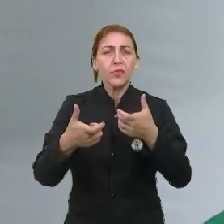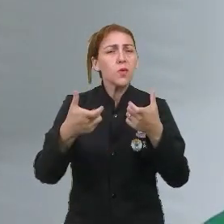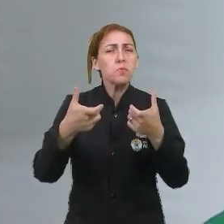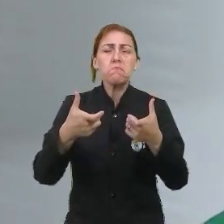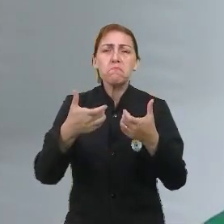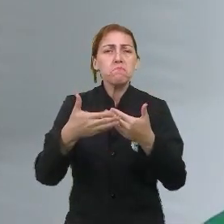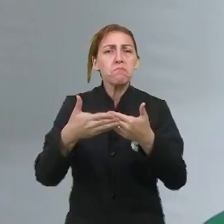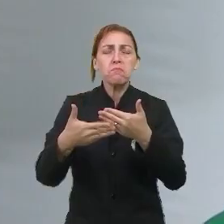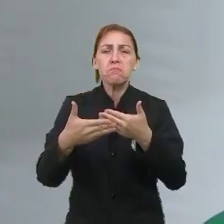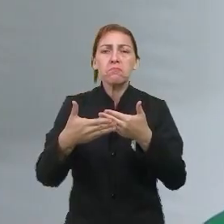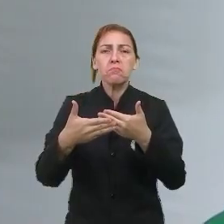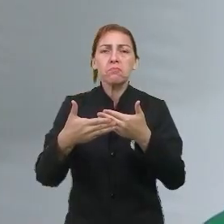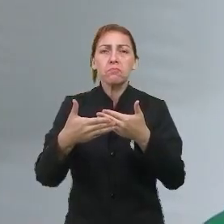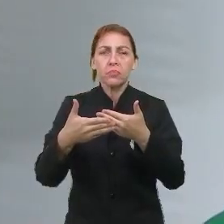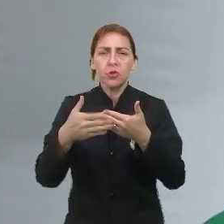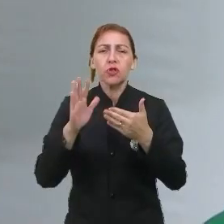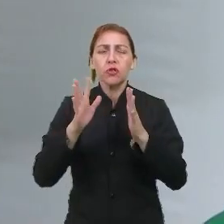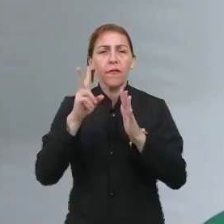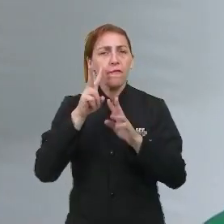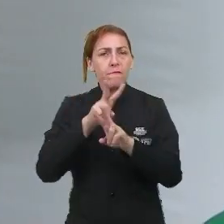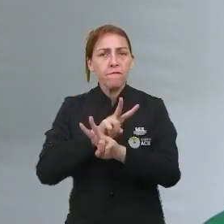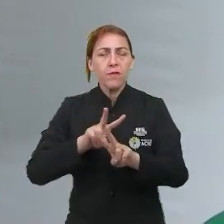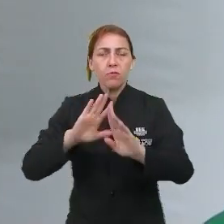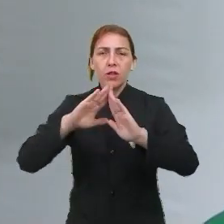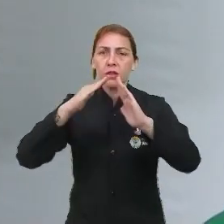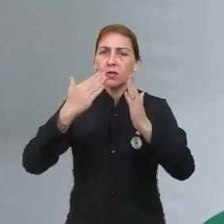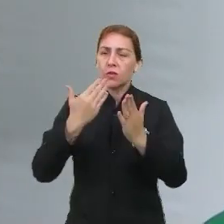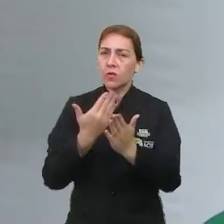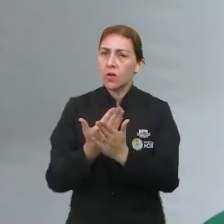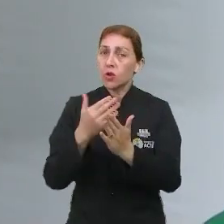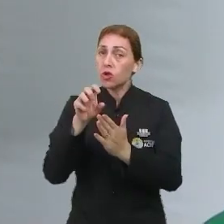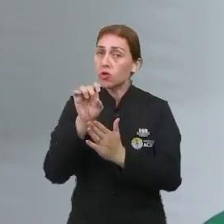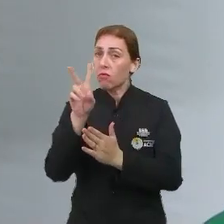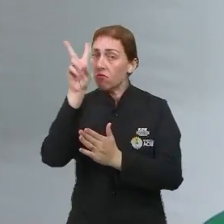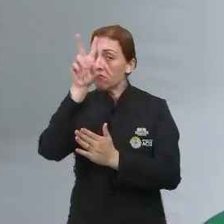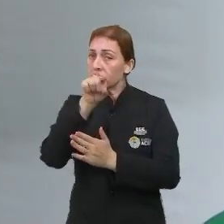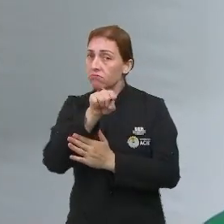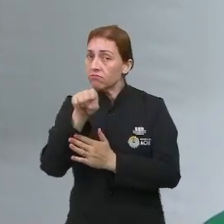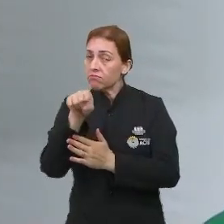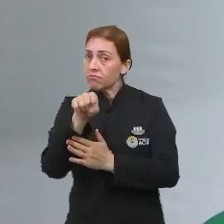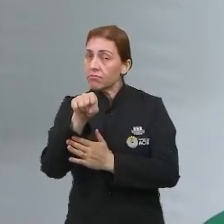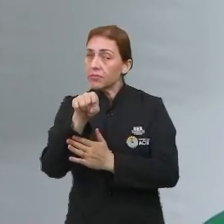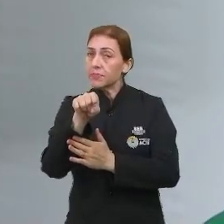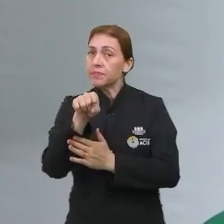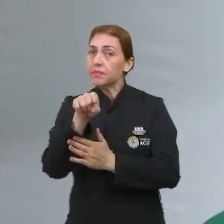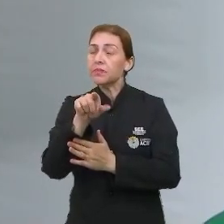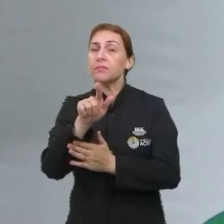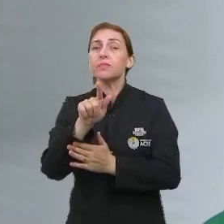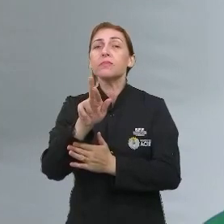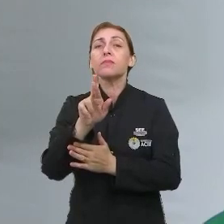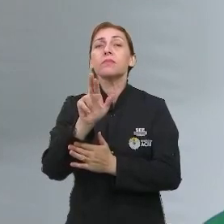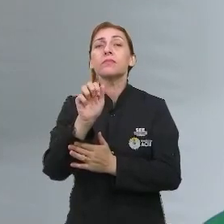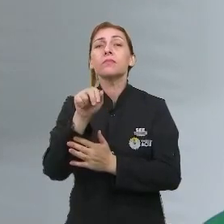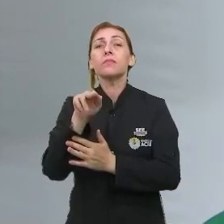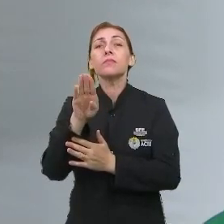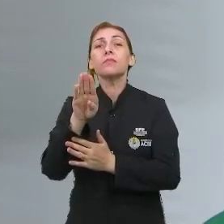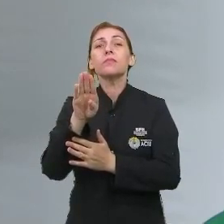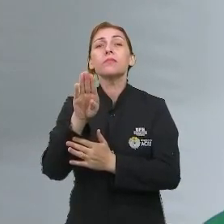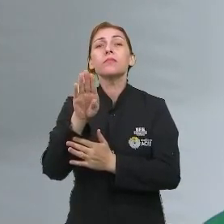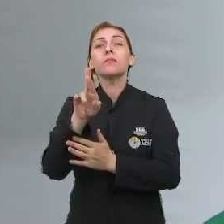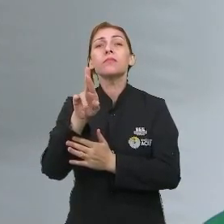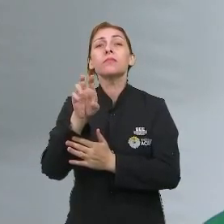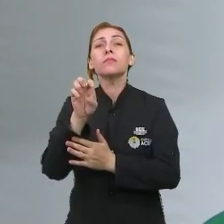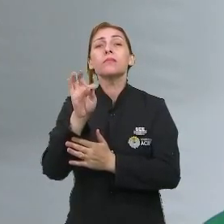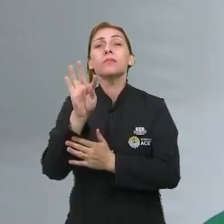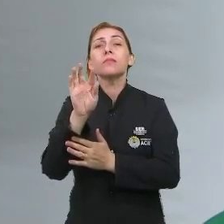teria começado tudo isso? Você já deve ter visto aí pela escola. Vou só relembrar para você. Grã-Bretanha.